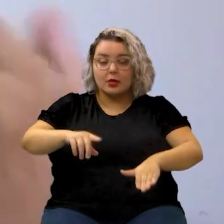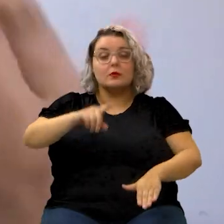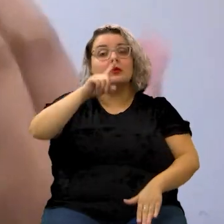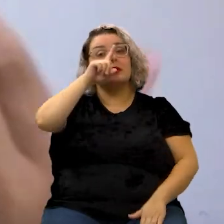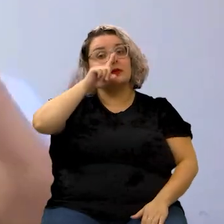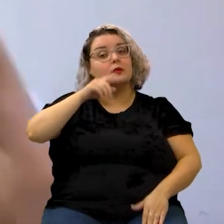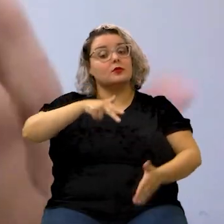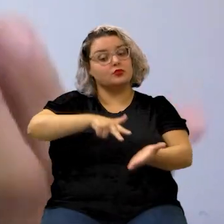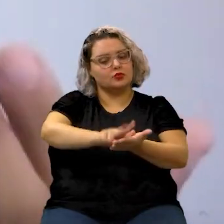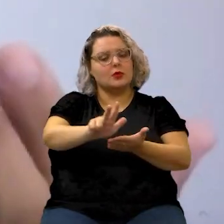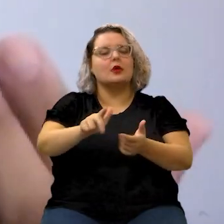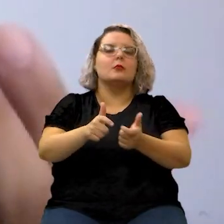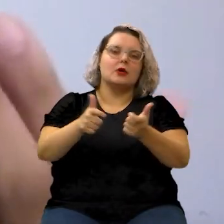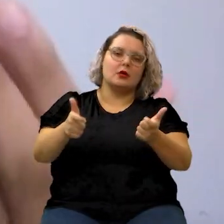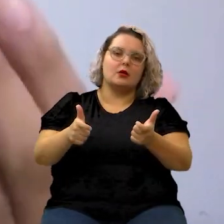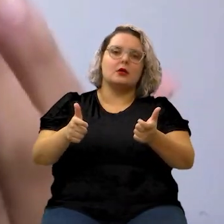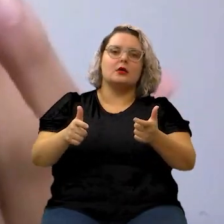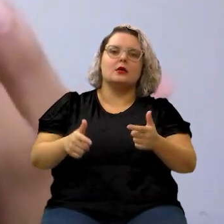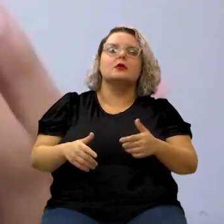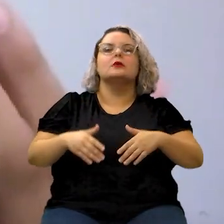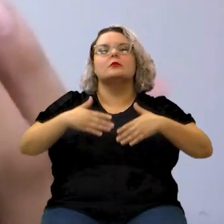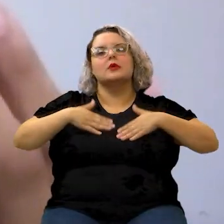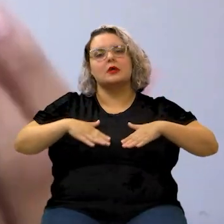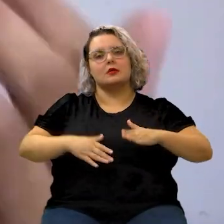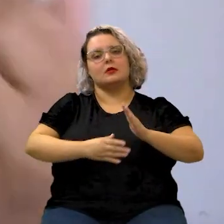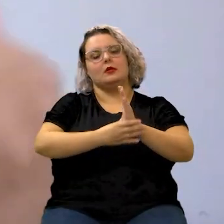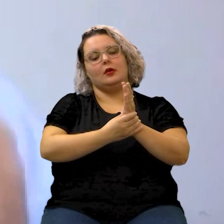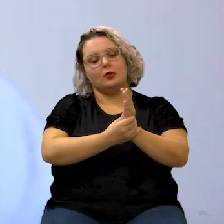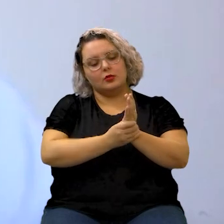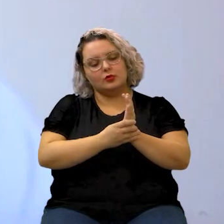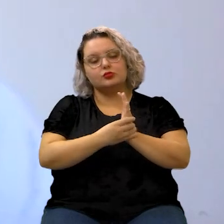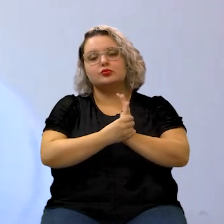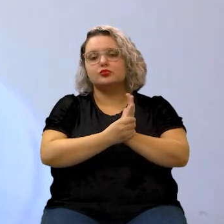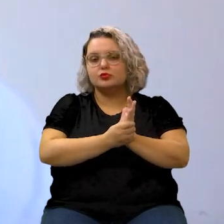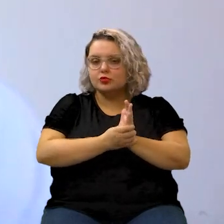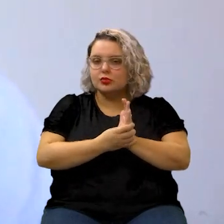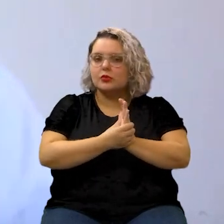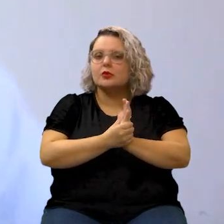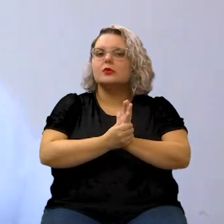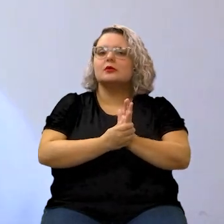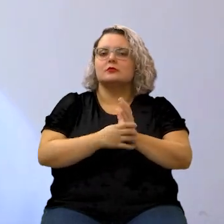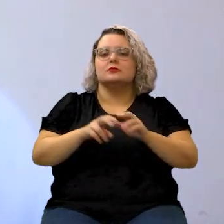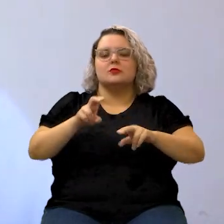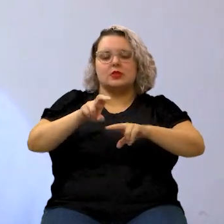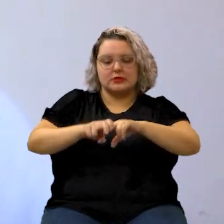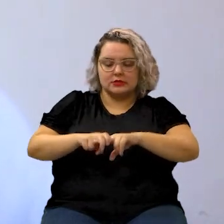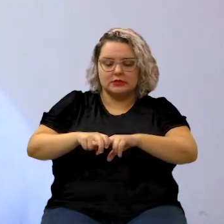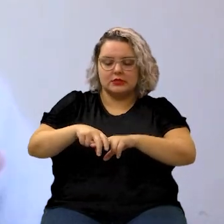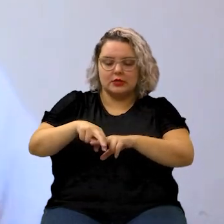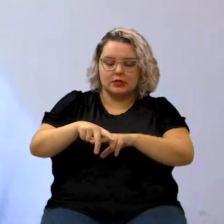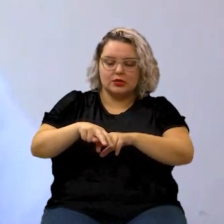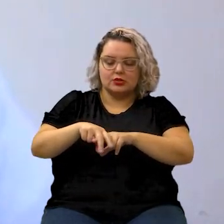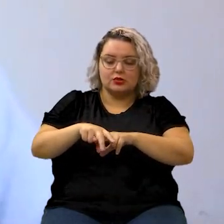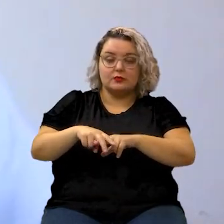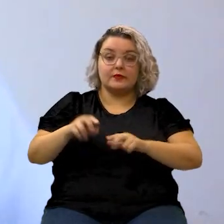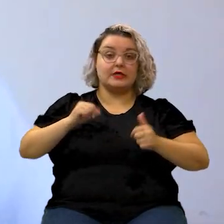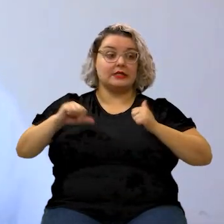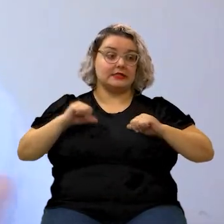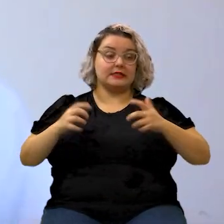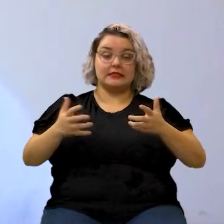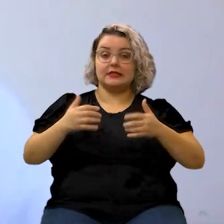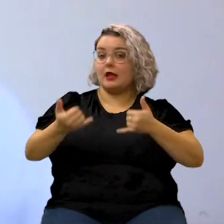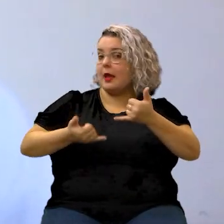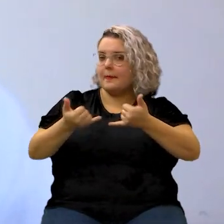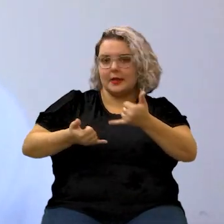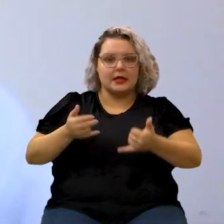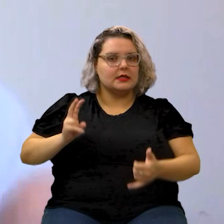dela escorregar vai ser maior. Então, para poder descansar, é melhor descansar um pouquinho sentado, por mais que as crianças fiquem um pouquinho mais ansiosas, querem